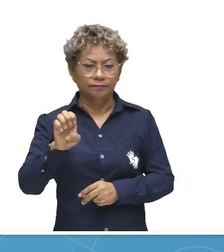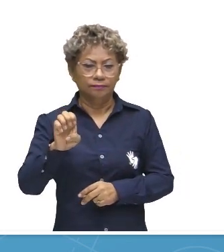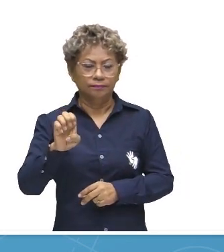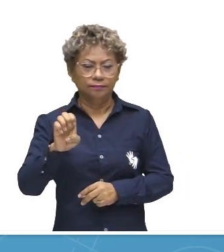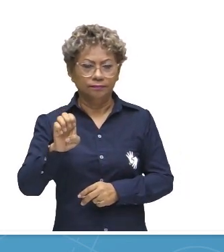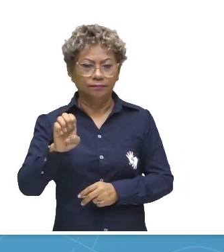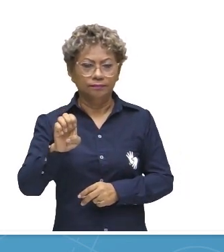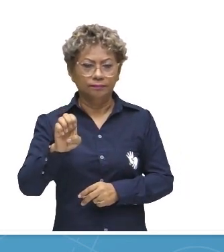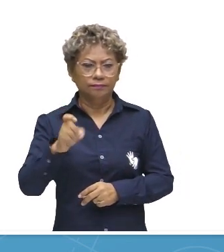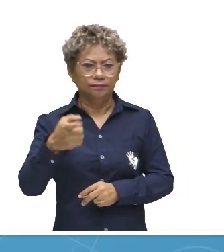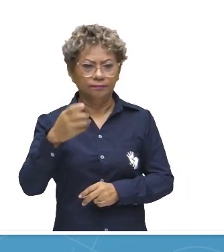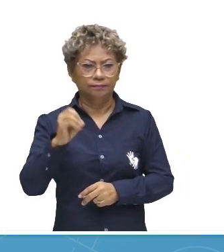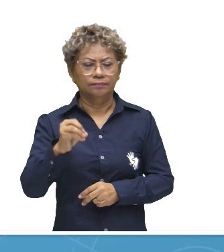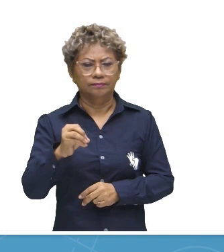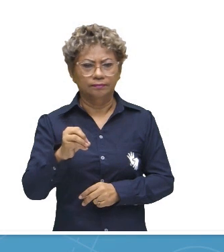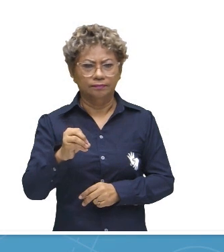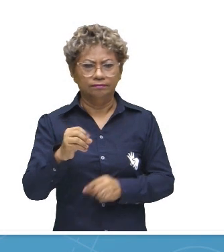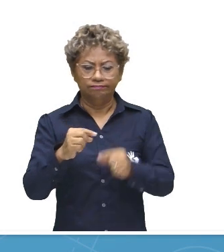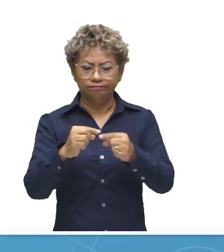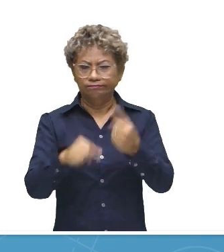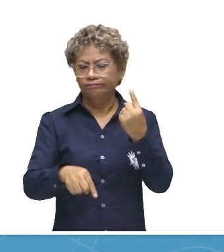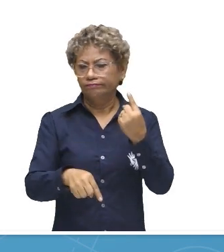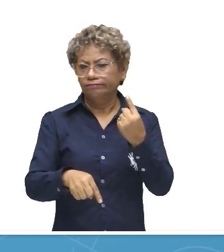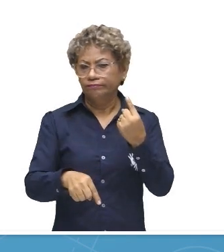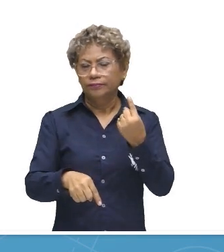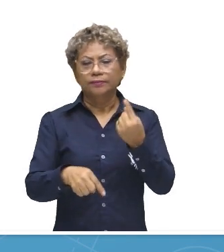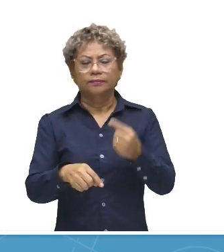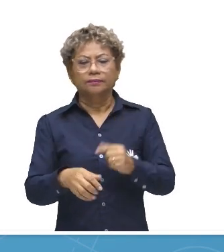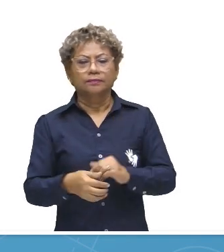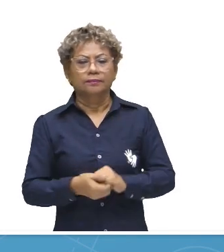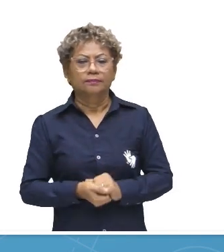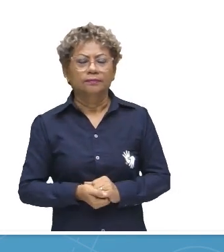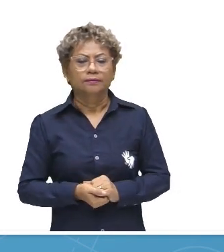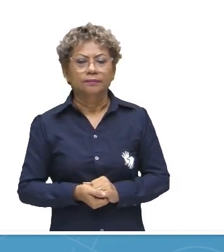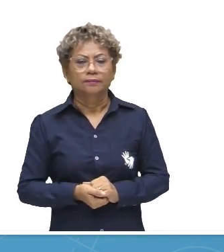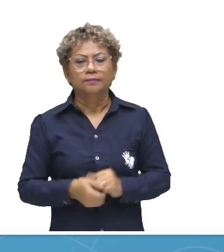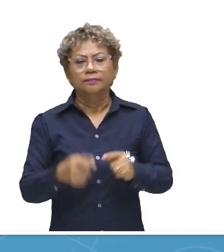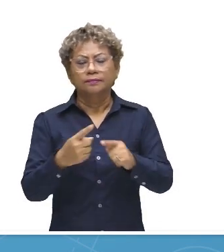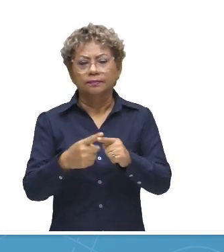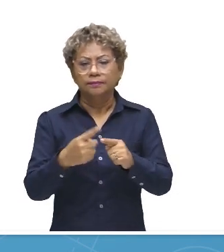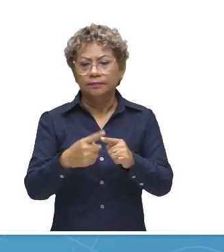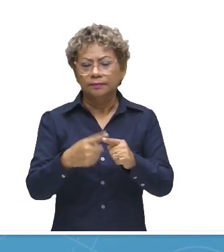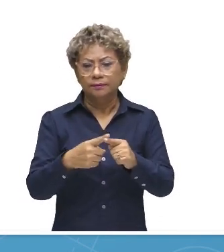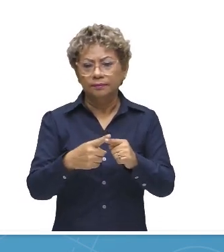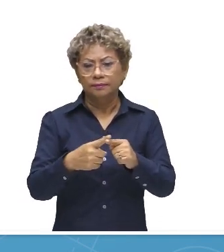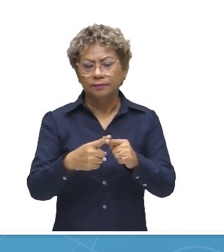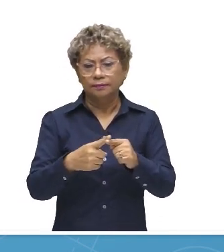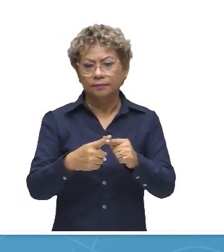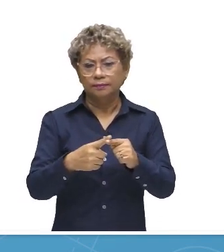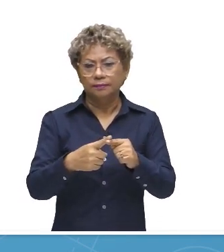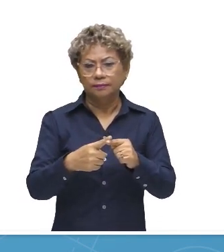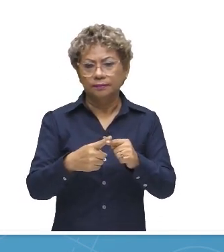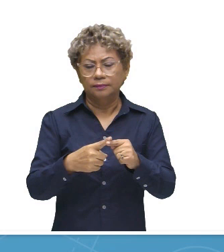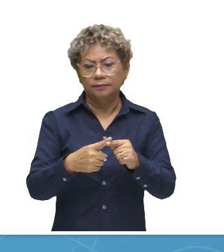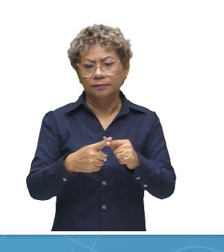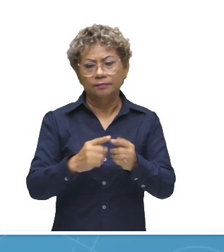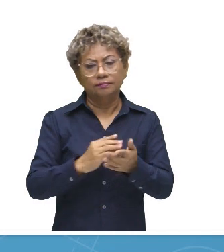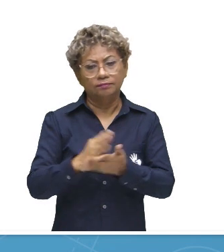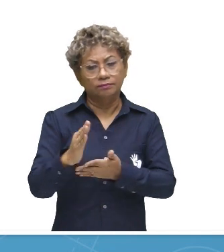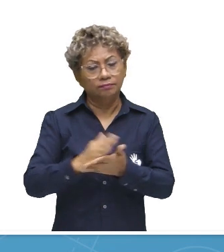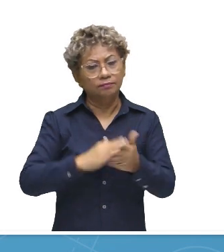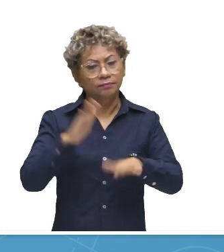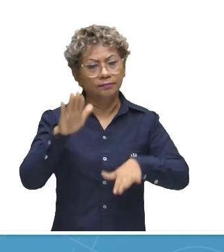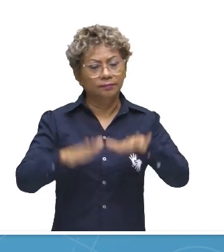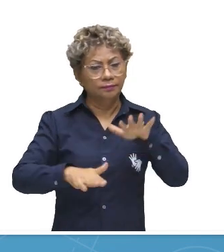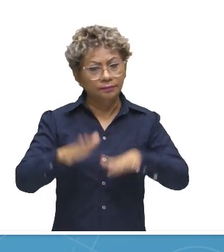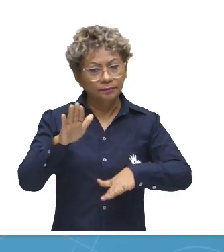necessariamente? Não necessariamente, né? Nós poderemos ter um polígono convexo que pode ou não ser regular. Depende muito